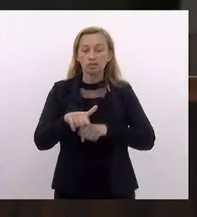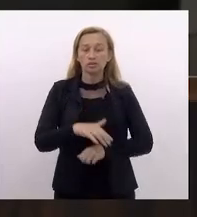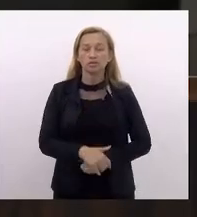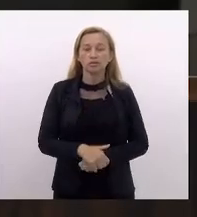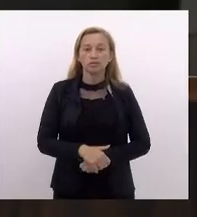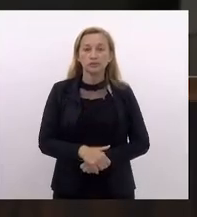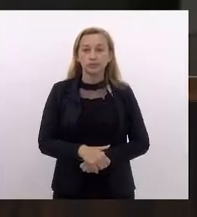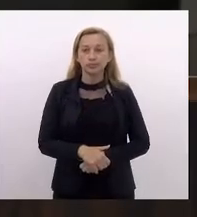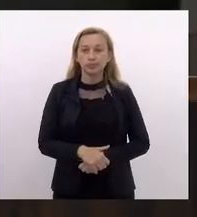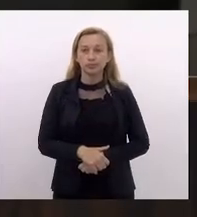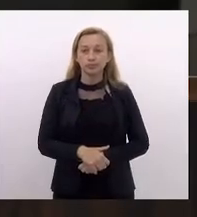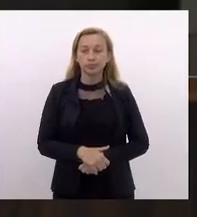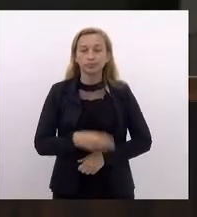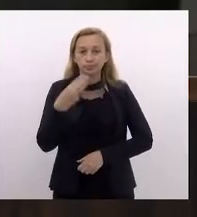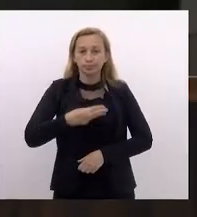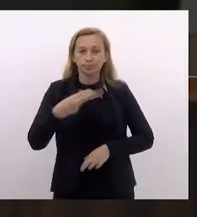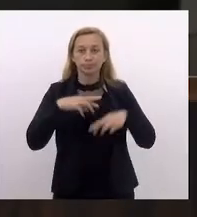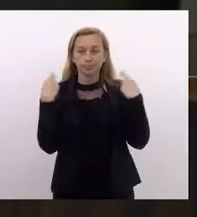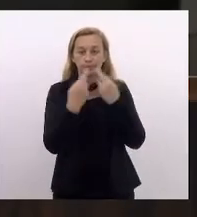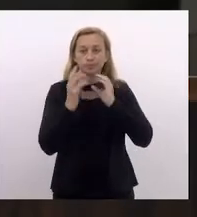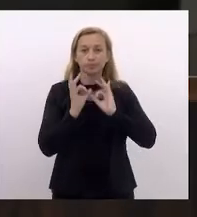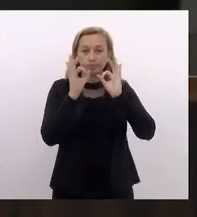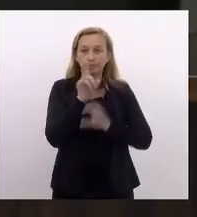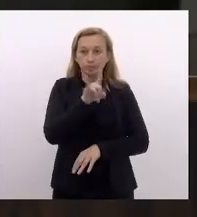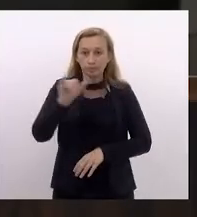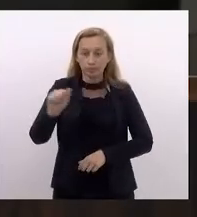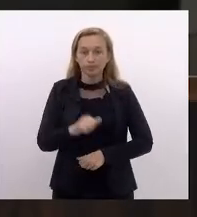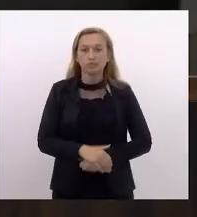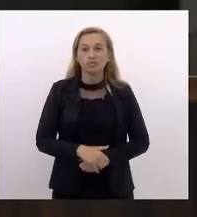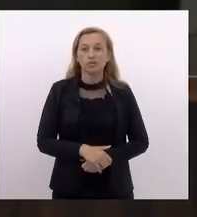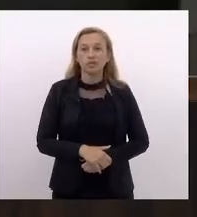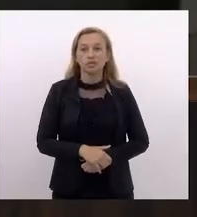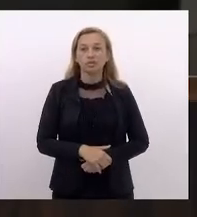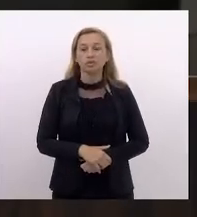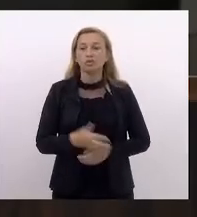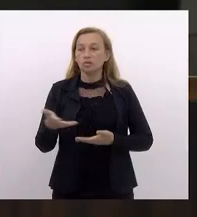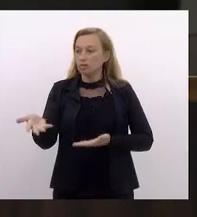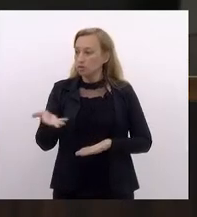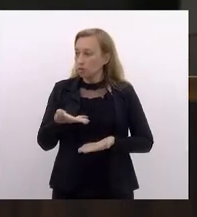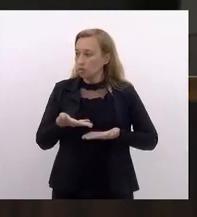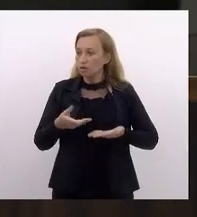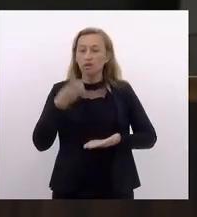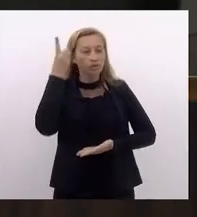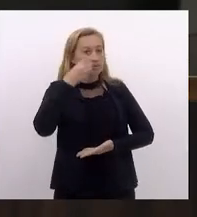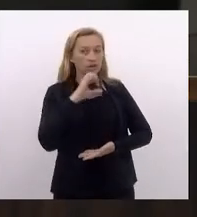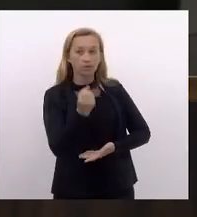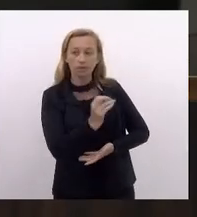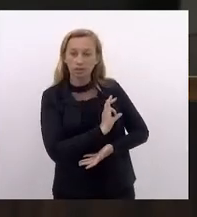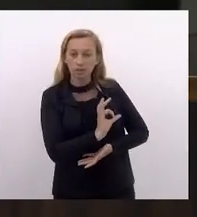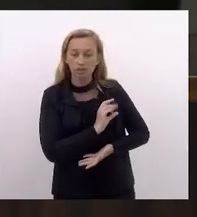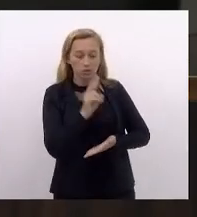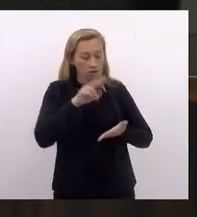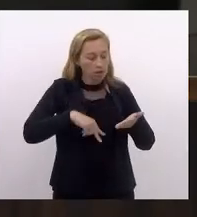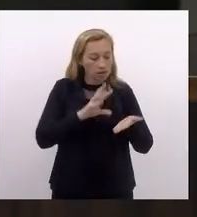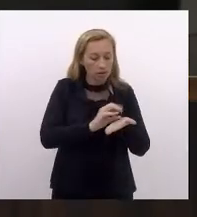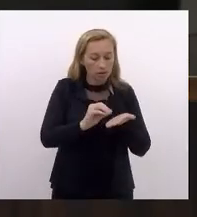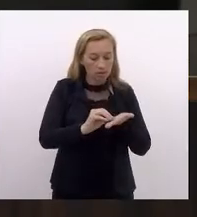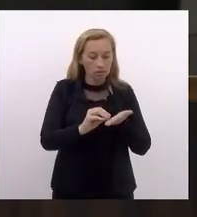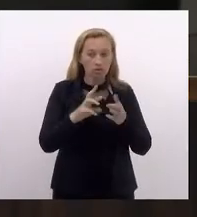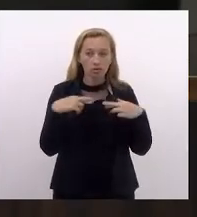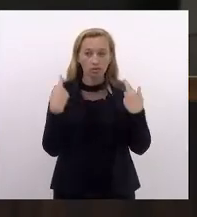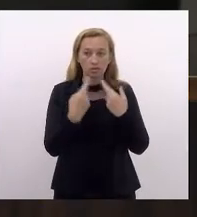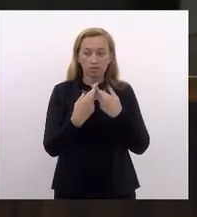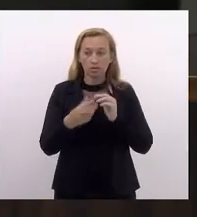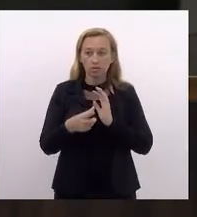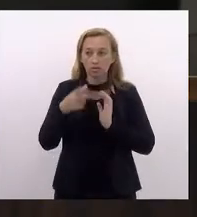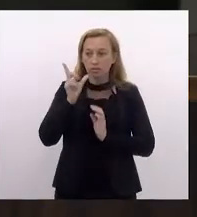de nossos trabalhos está aberta 3ª sessão extraordinária do dia presidência convida a deputada Martha Rocha fazer a leitura da ata da